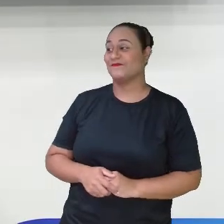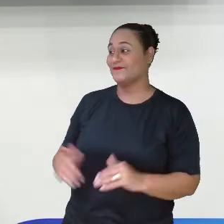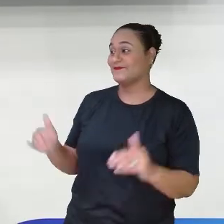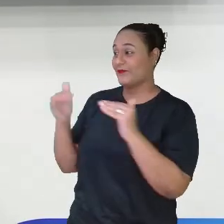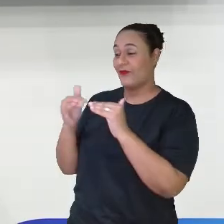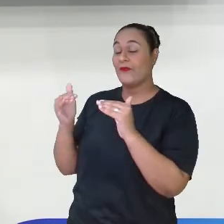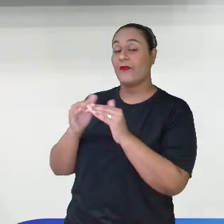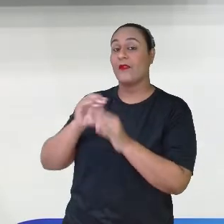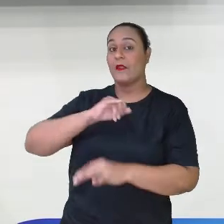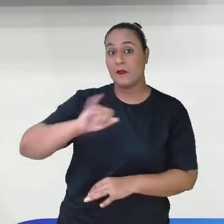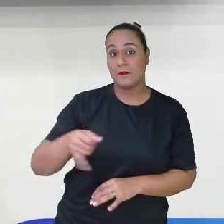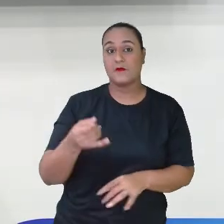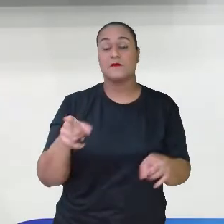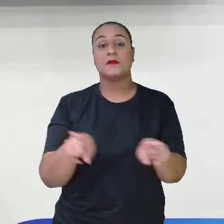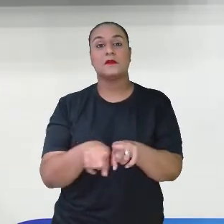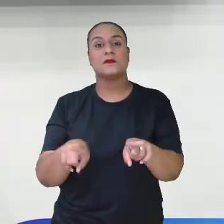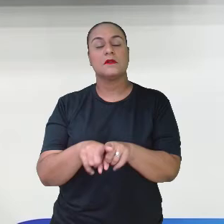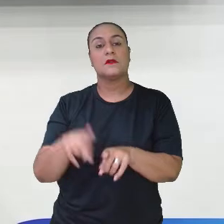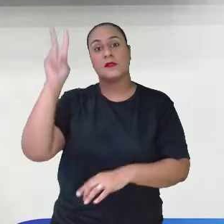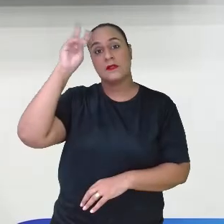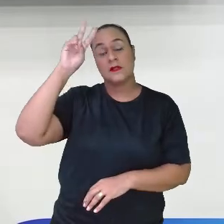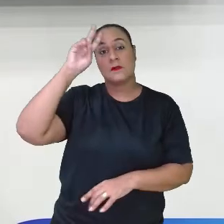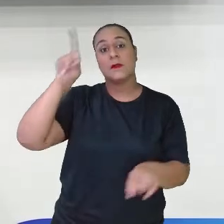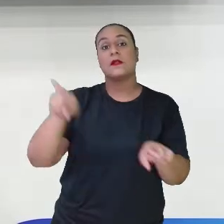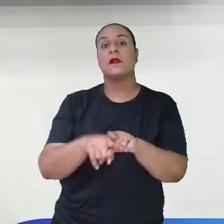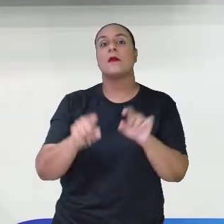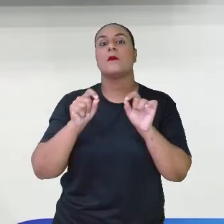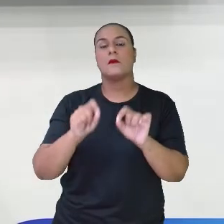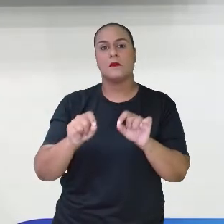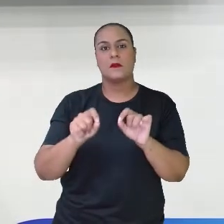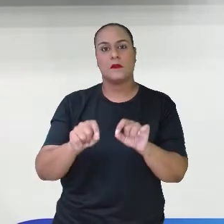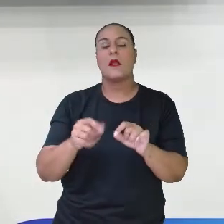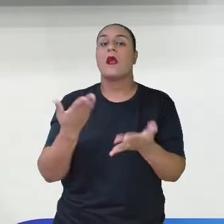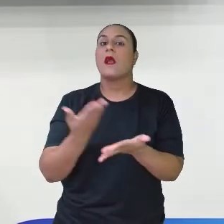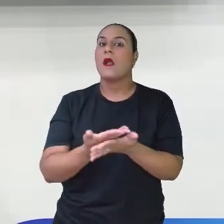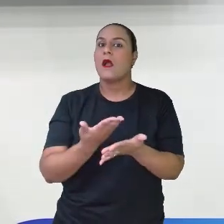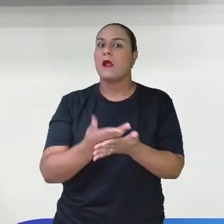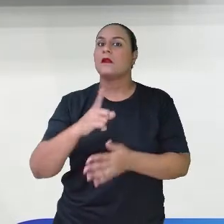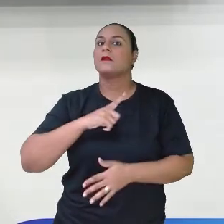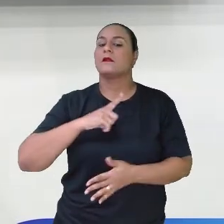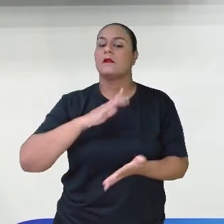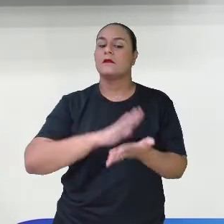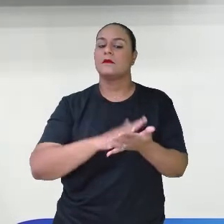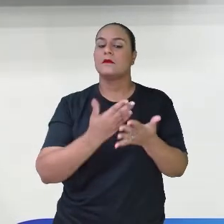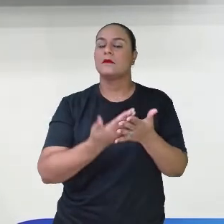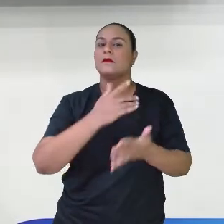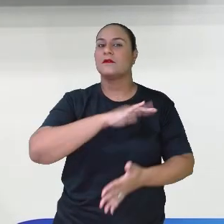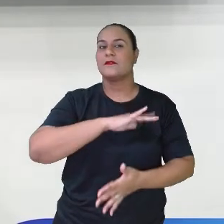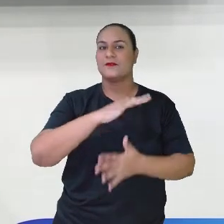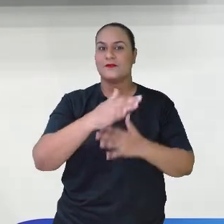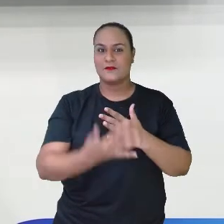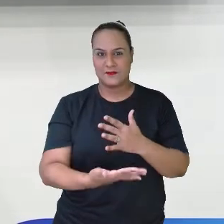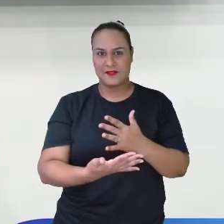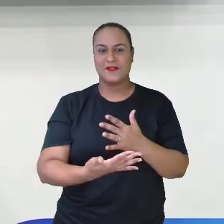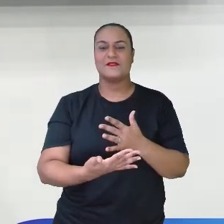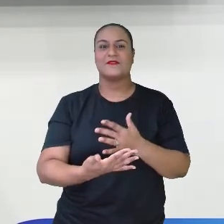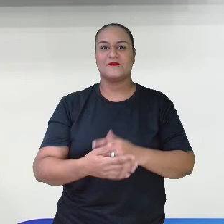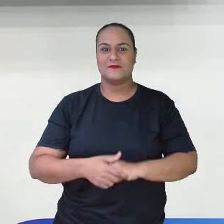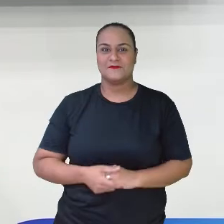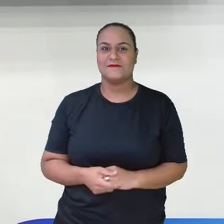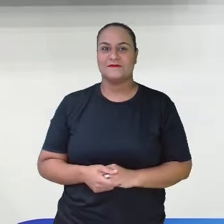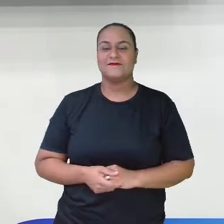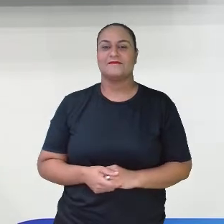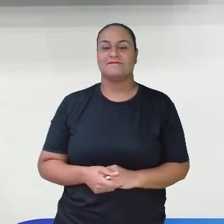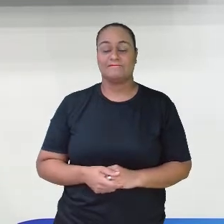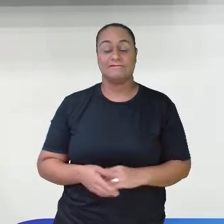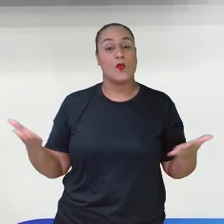E aproveitando o gancho, gente, lembrar também que a nossa aula tem tradução simultânea para a linguagem brasileira de